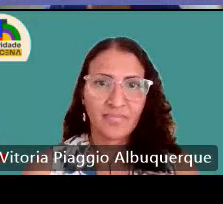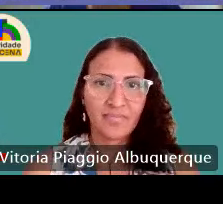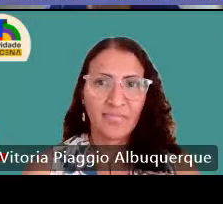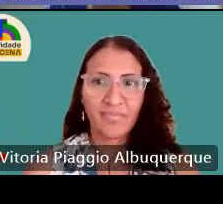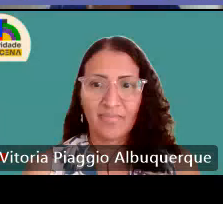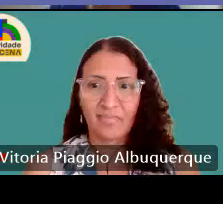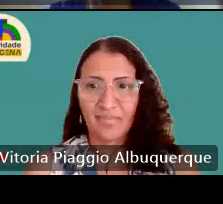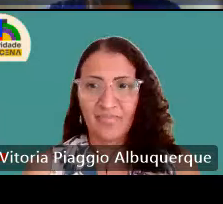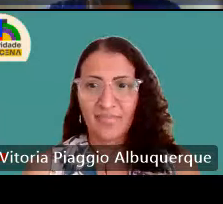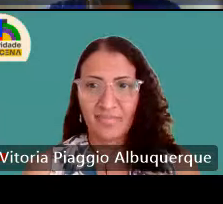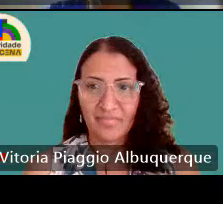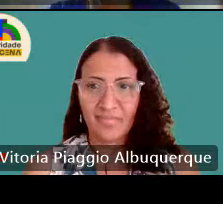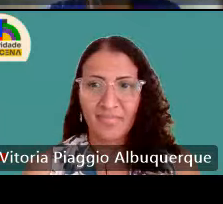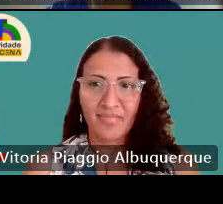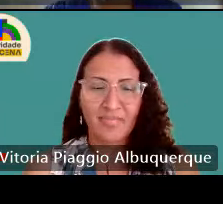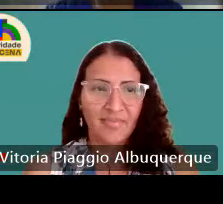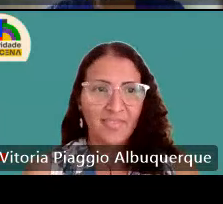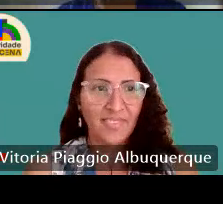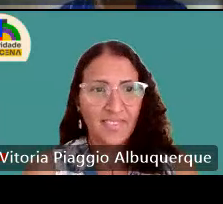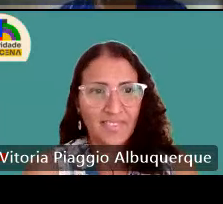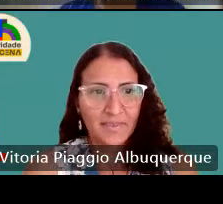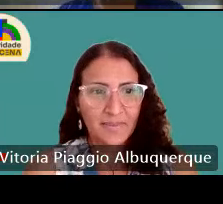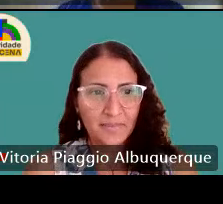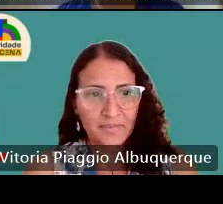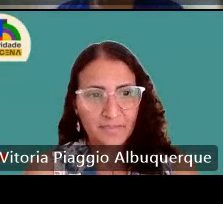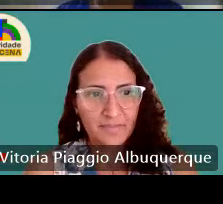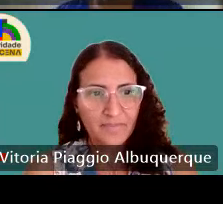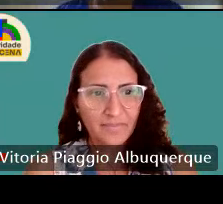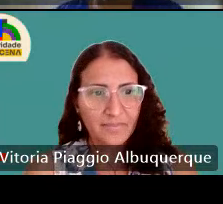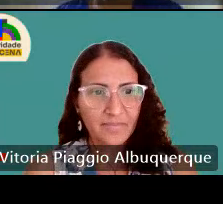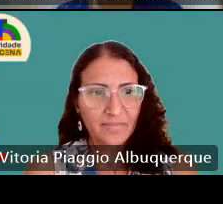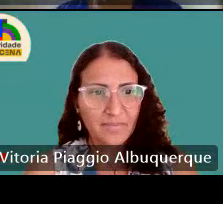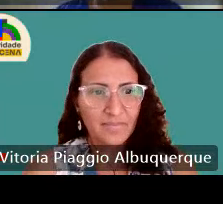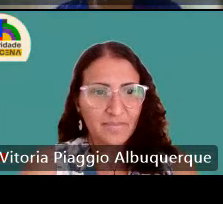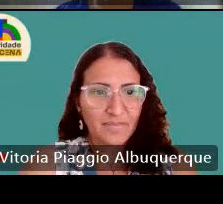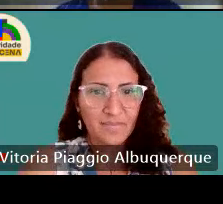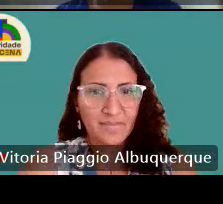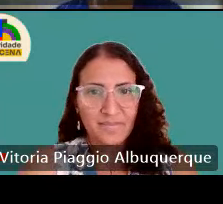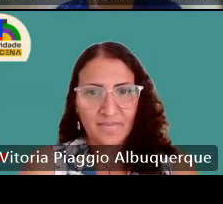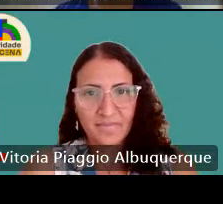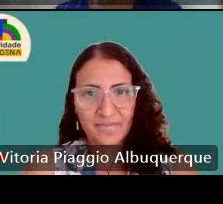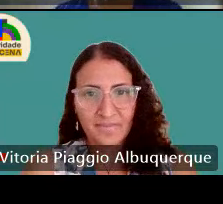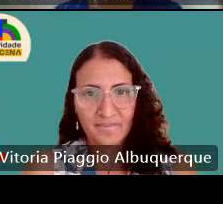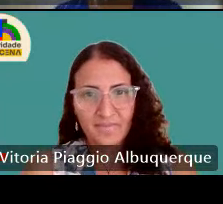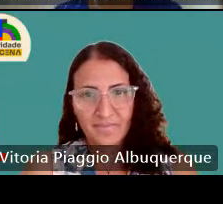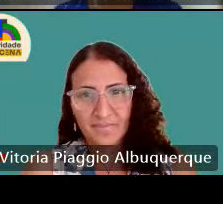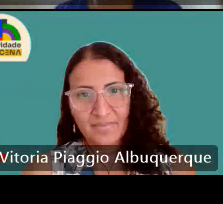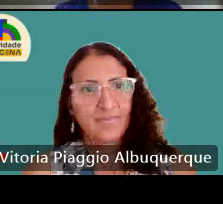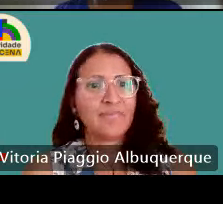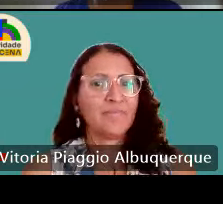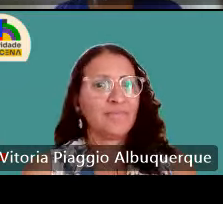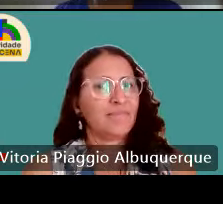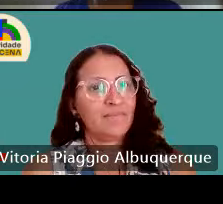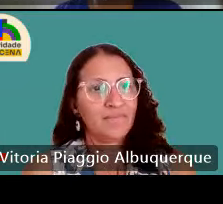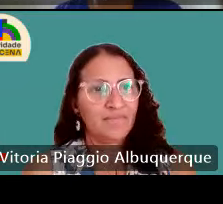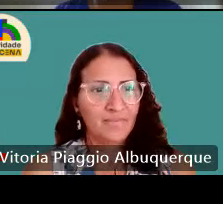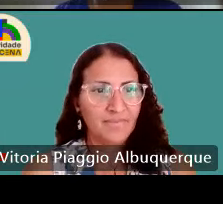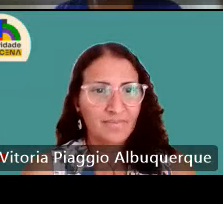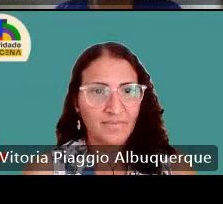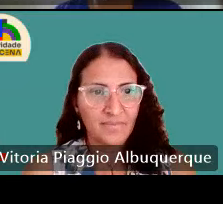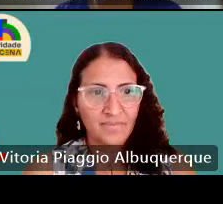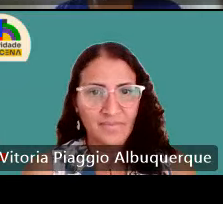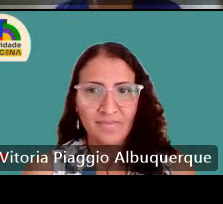compartilhar tá então ótimo bom então como eu tava falando a gente tem esse nosso da administração